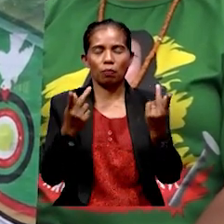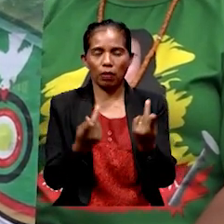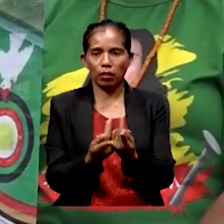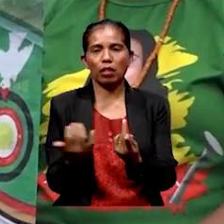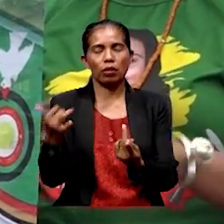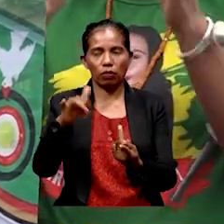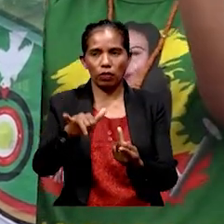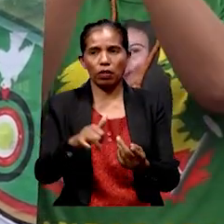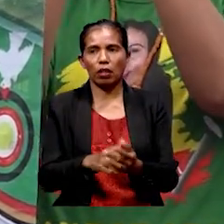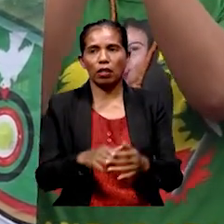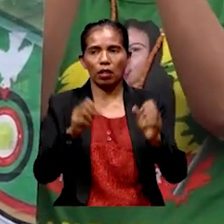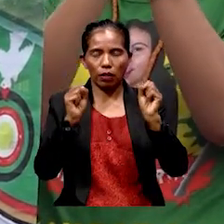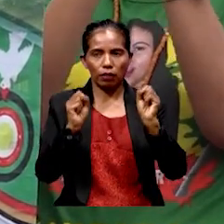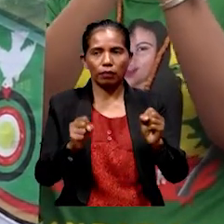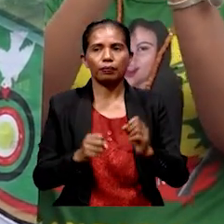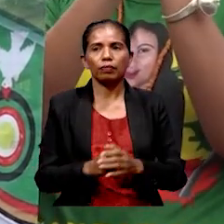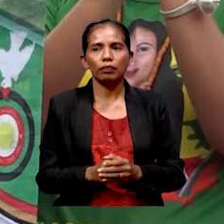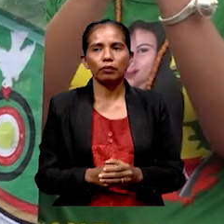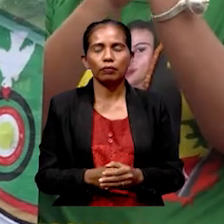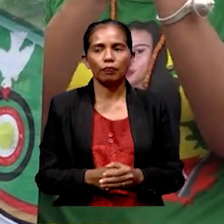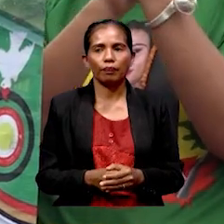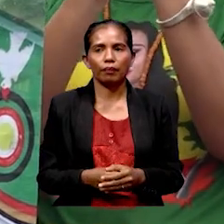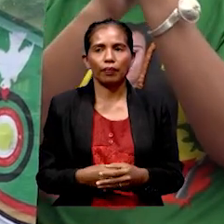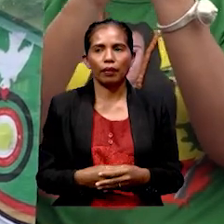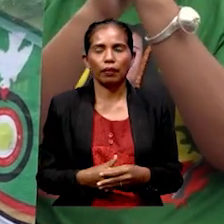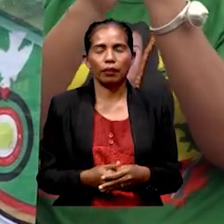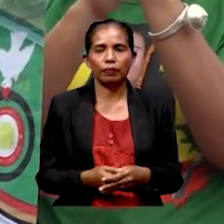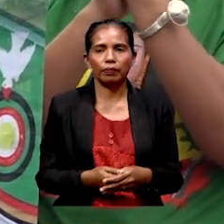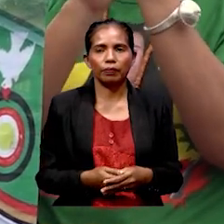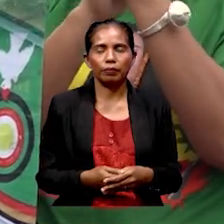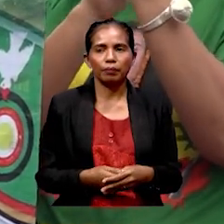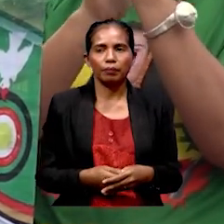sira, nomeadamente setor.